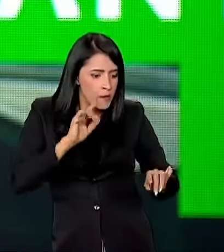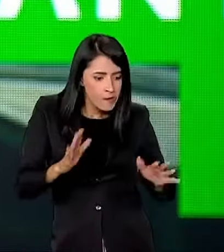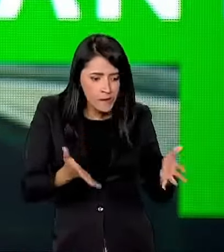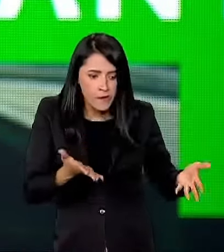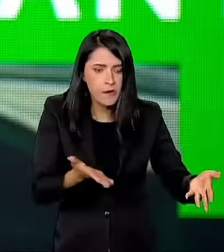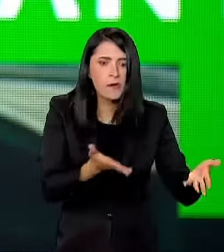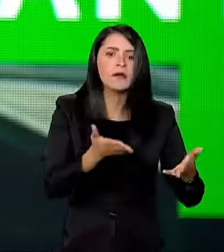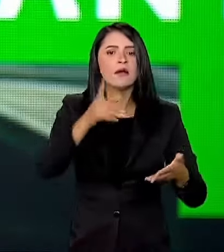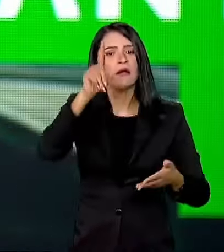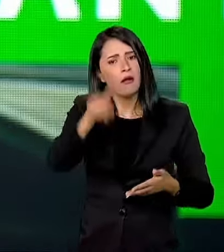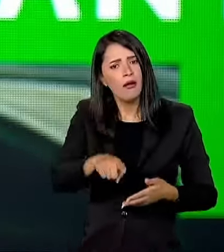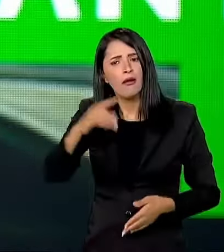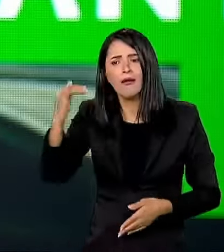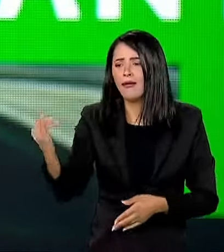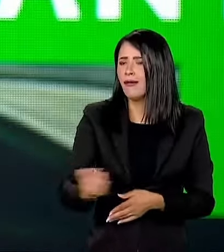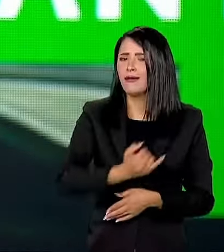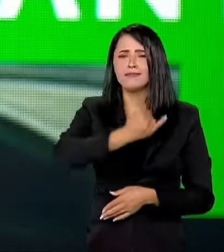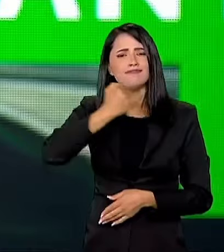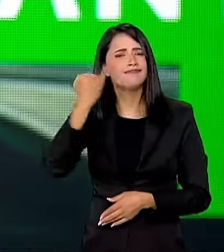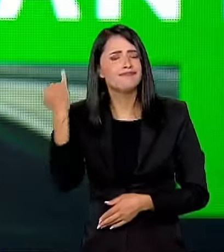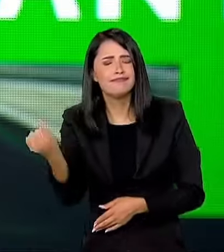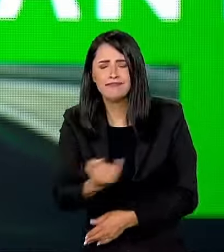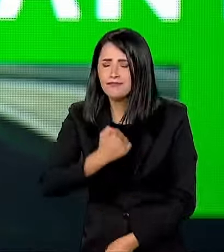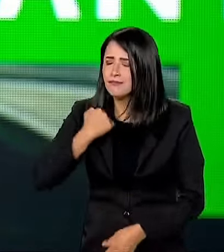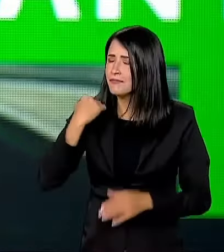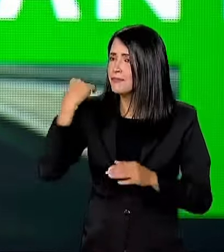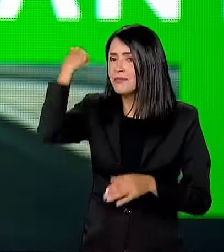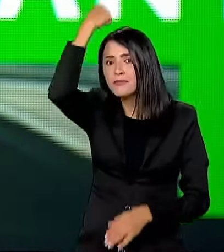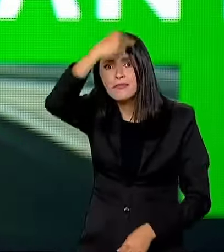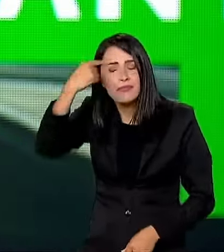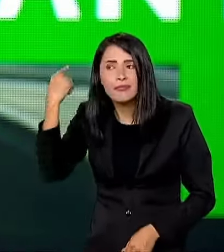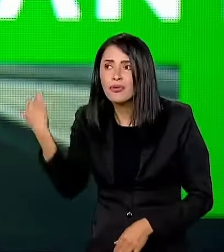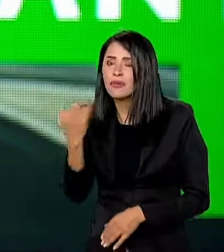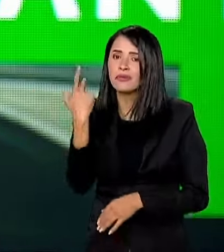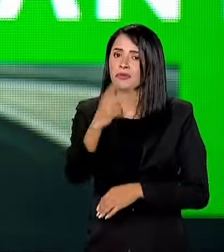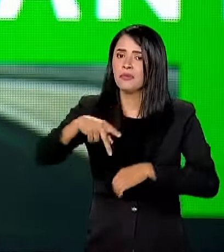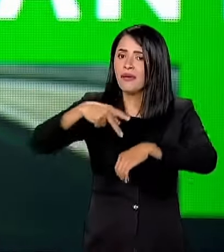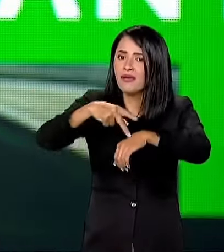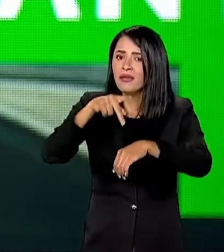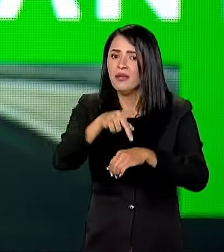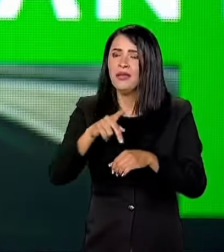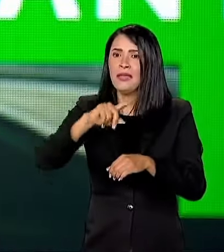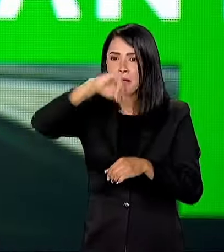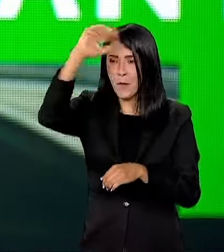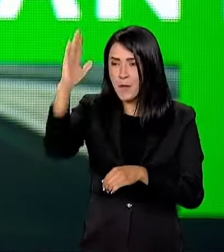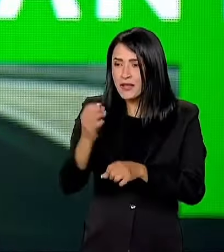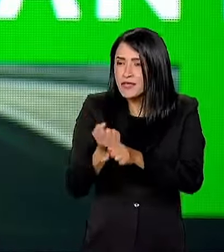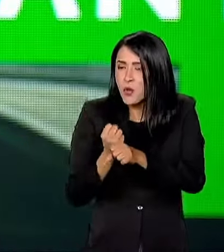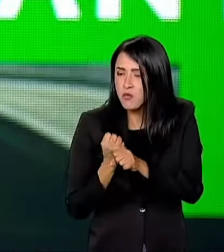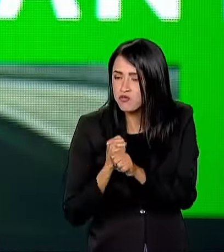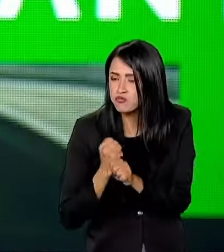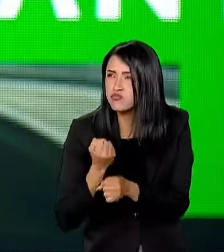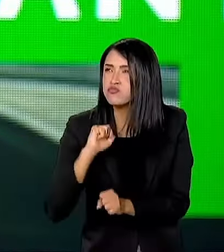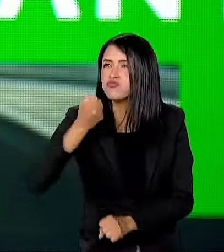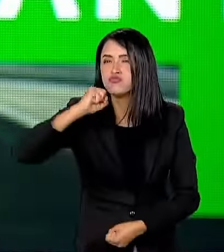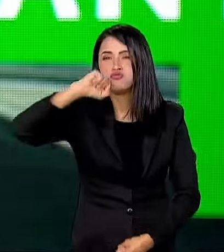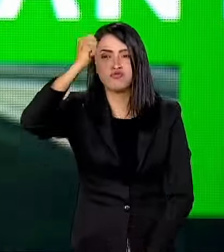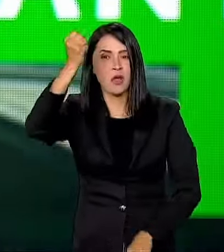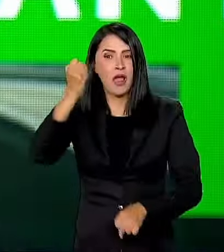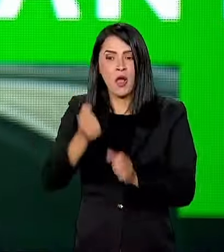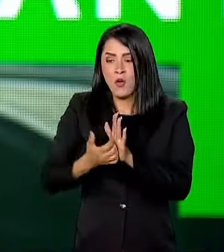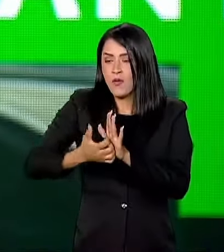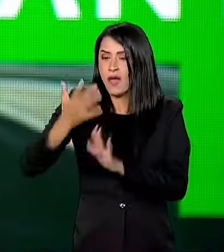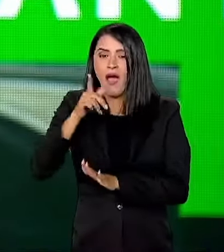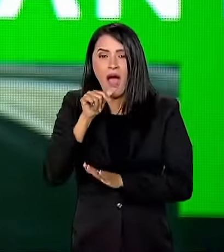é uma coisa extremamente sagrada para um país que tem a extensão territorial do Brasil, a quantidade de água do